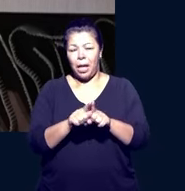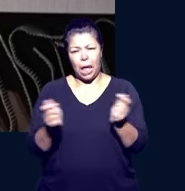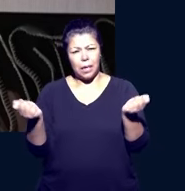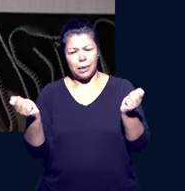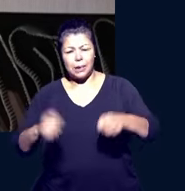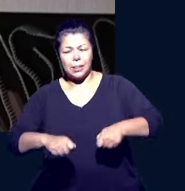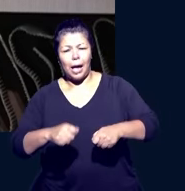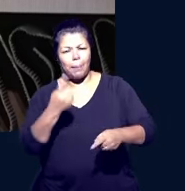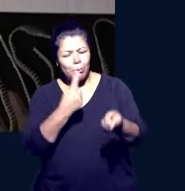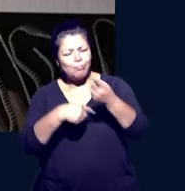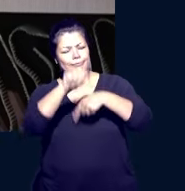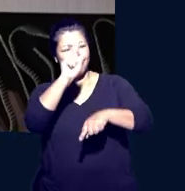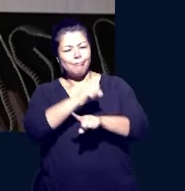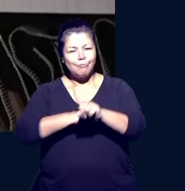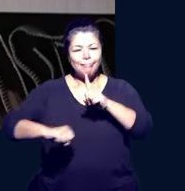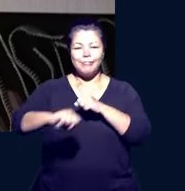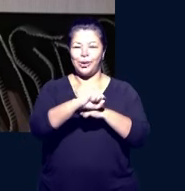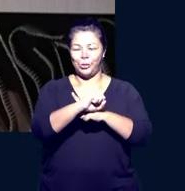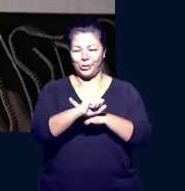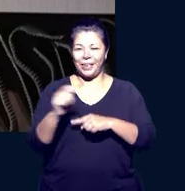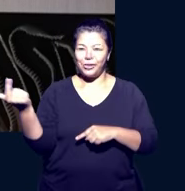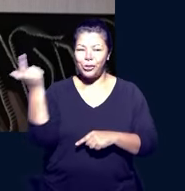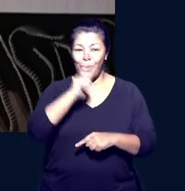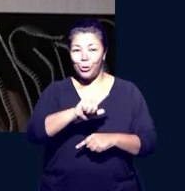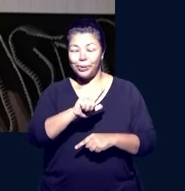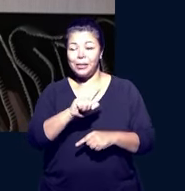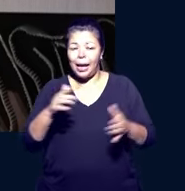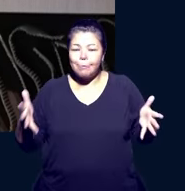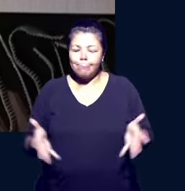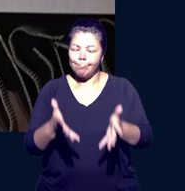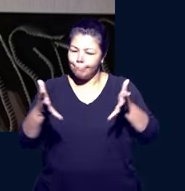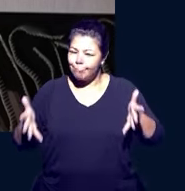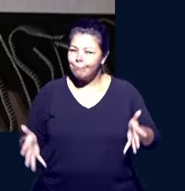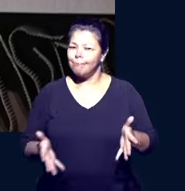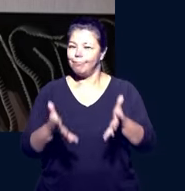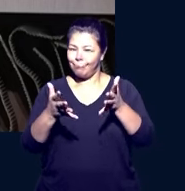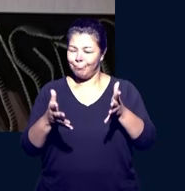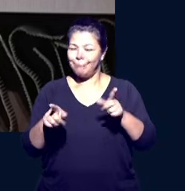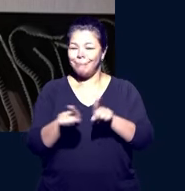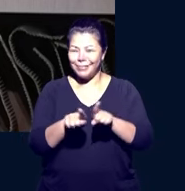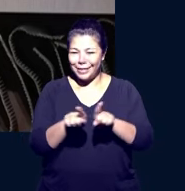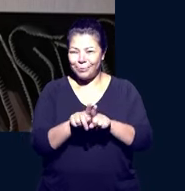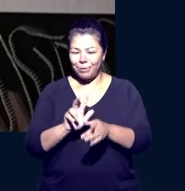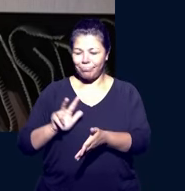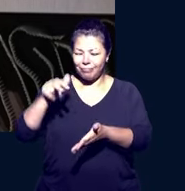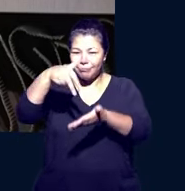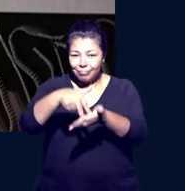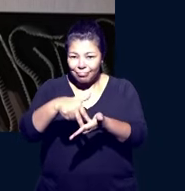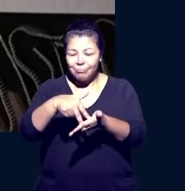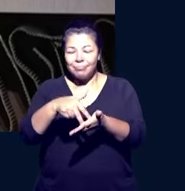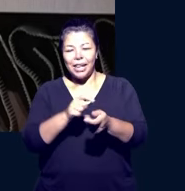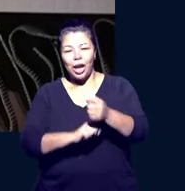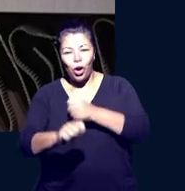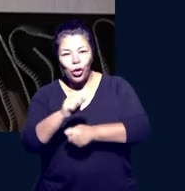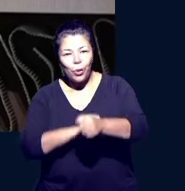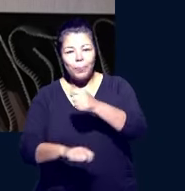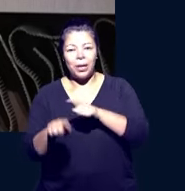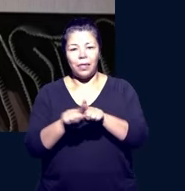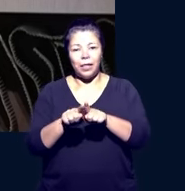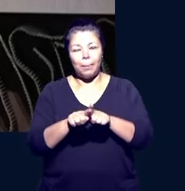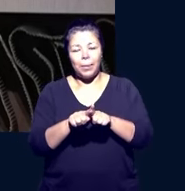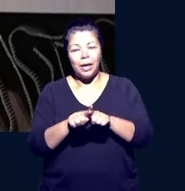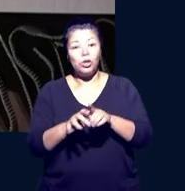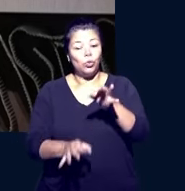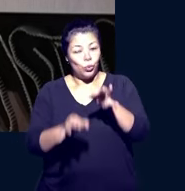avançadas sociedades que conseguiram trazer estabilidade institucional estabilidade Econômica justiça